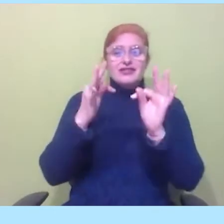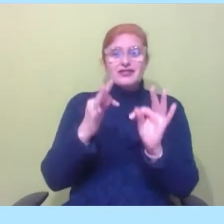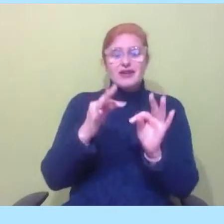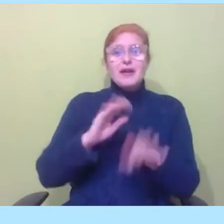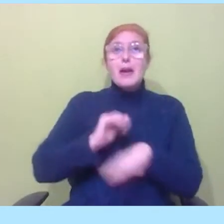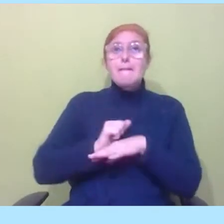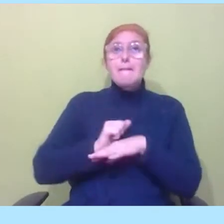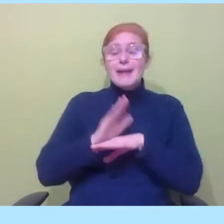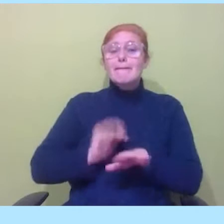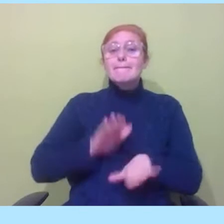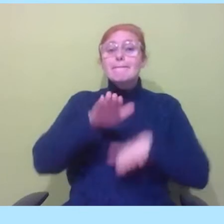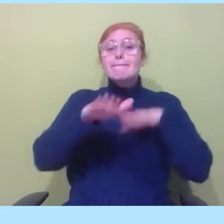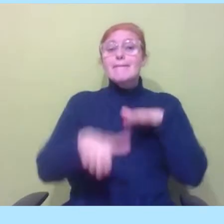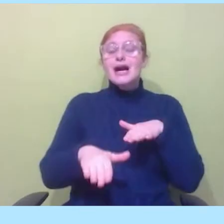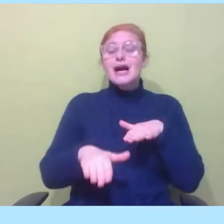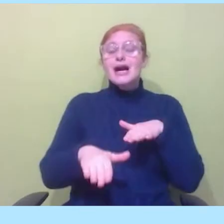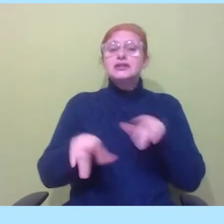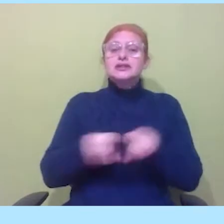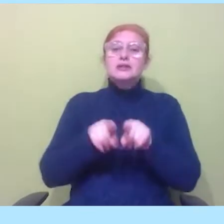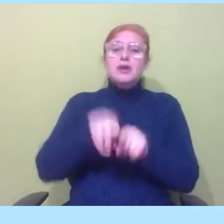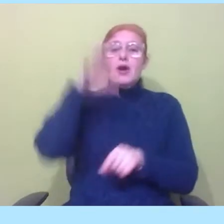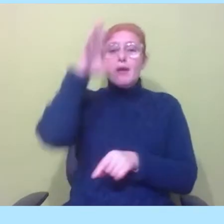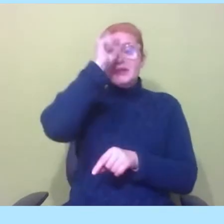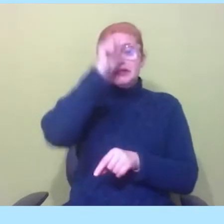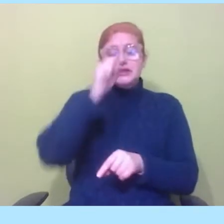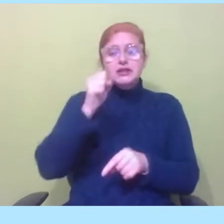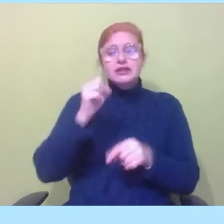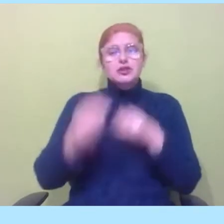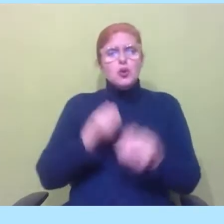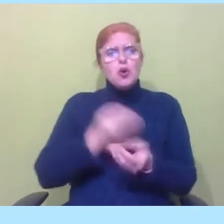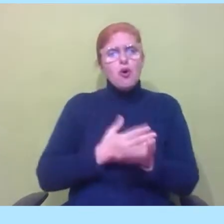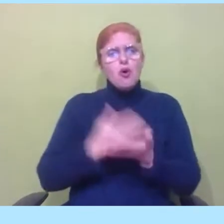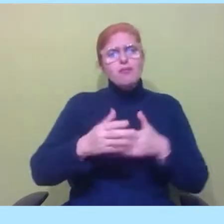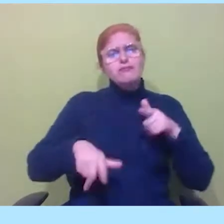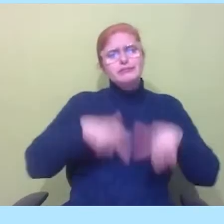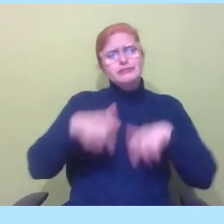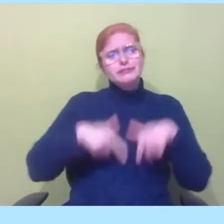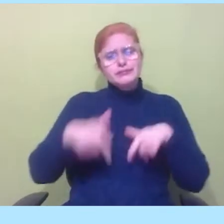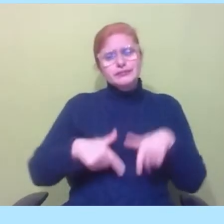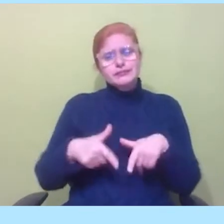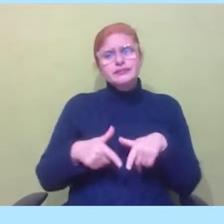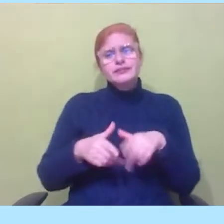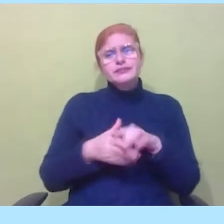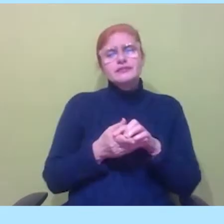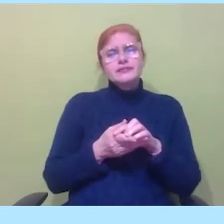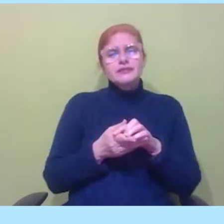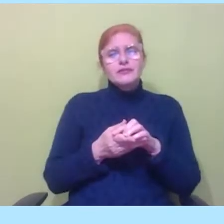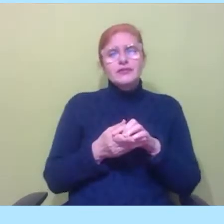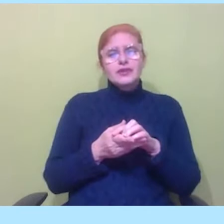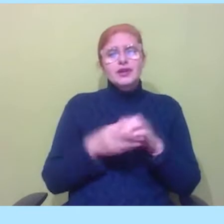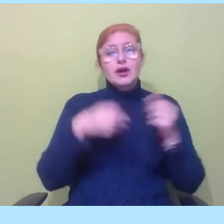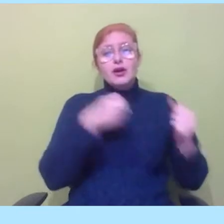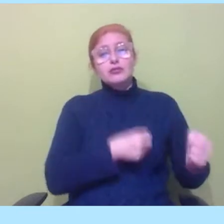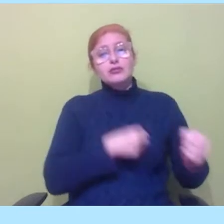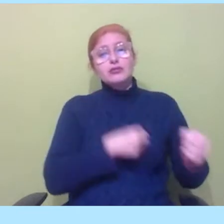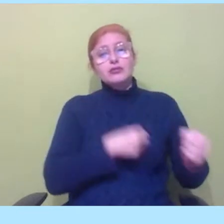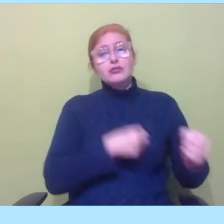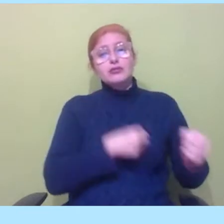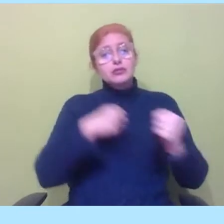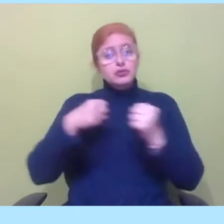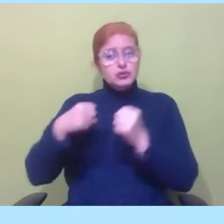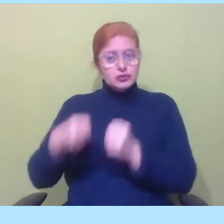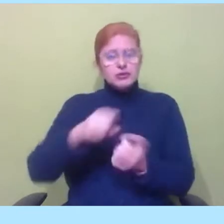de como a gente começa a trabalhar essas potencialidades múltiplas, né?